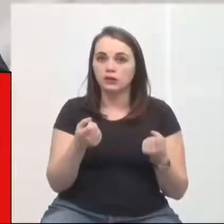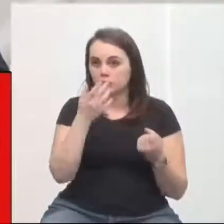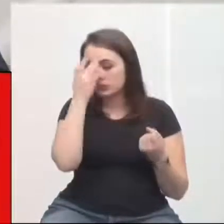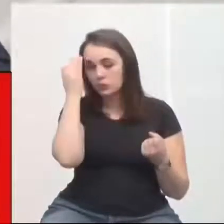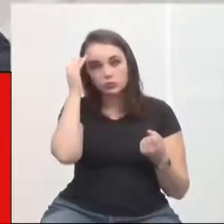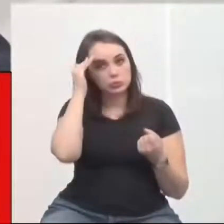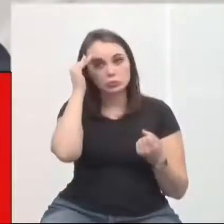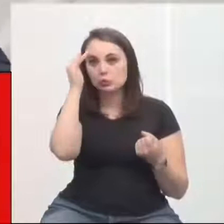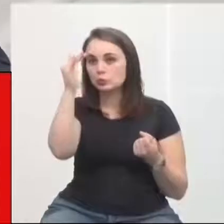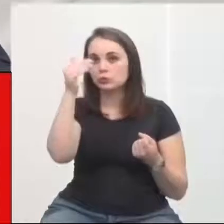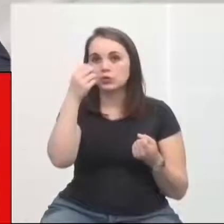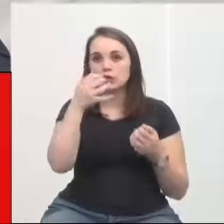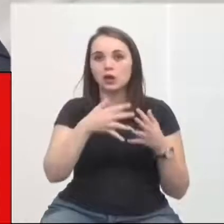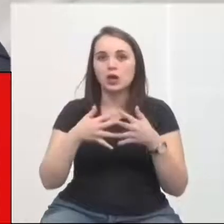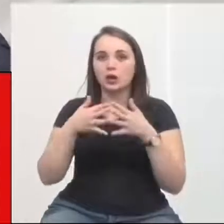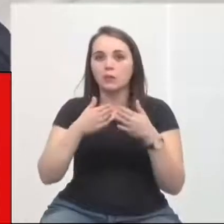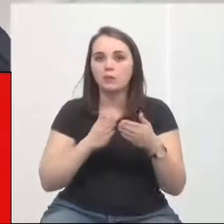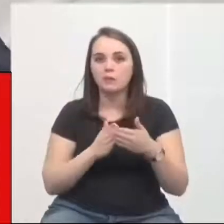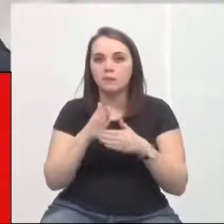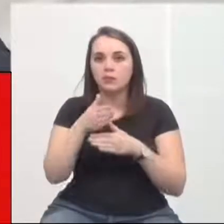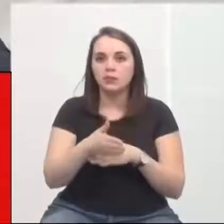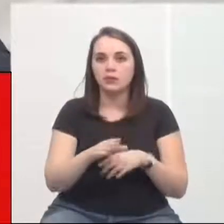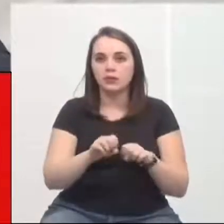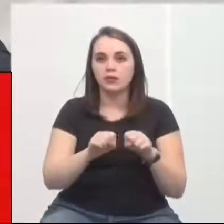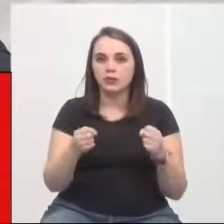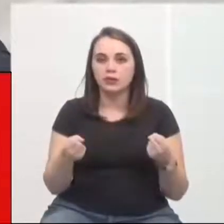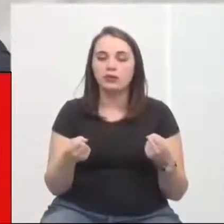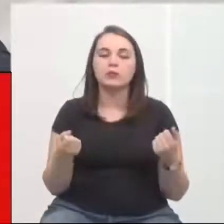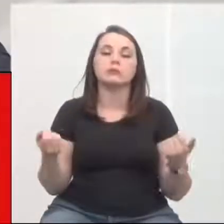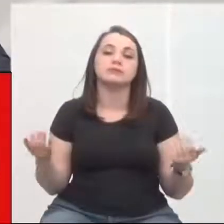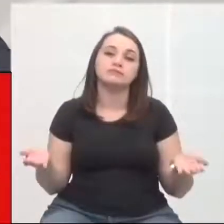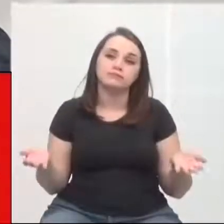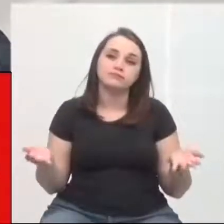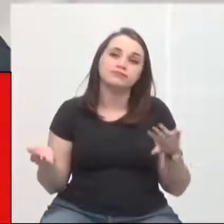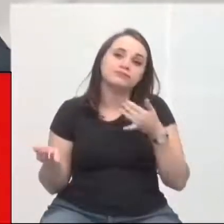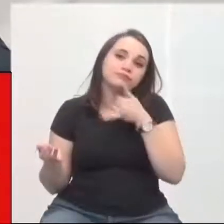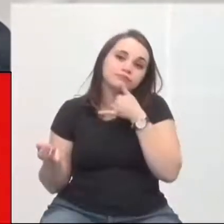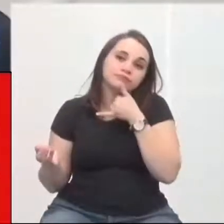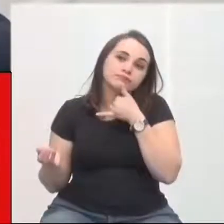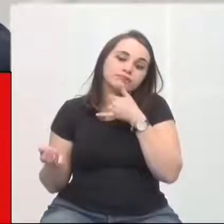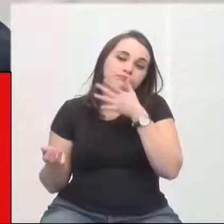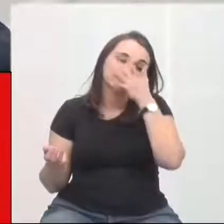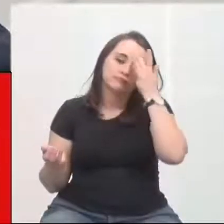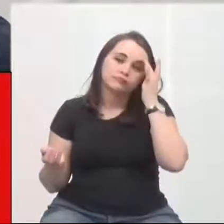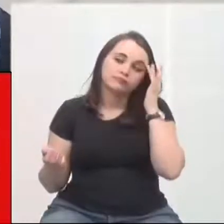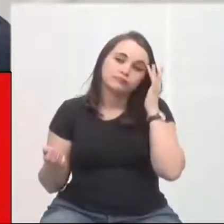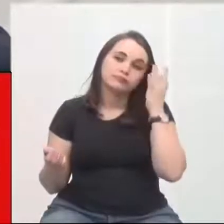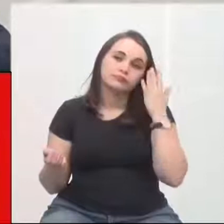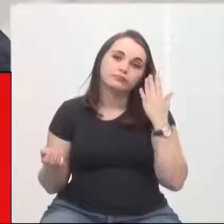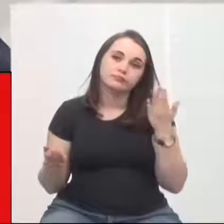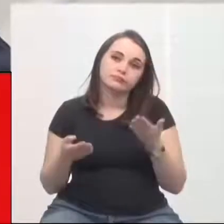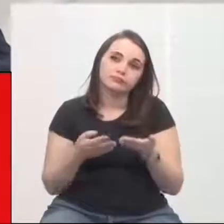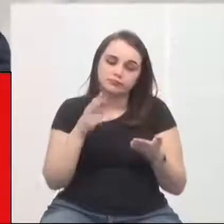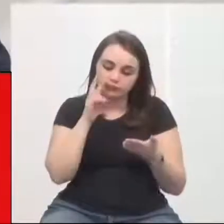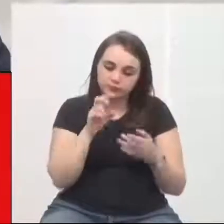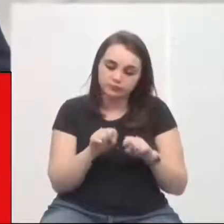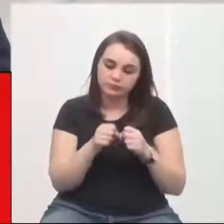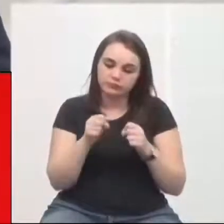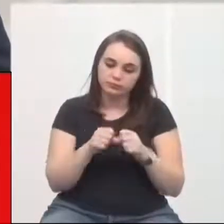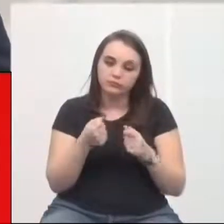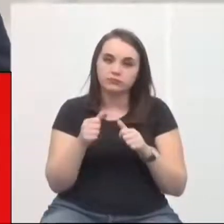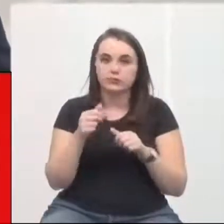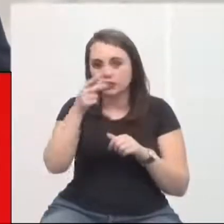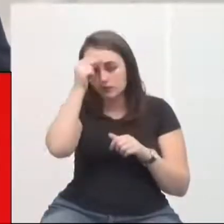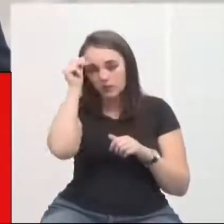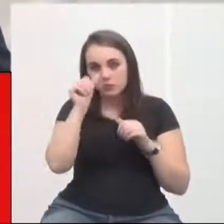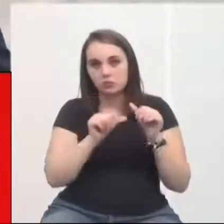não respeita, passa de caminhão. Não estou dizendo todas as pessoas, mas infelizmente tem muitas pessoas que passam ali, ó, quebrou, a prefeitura que